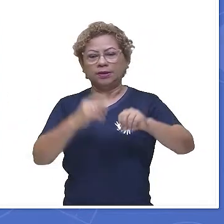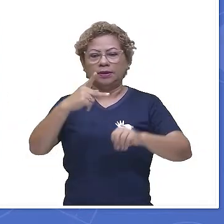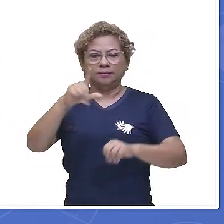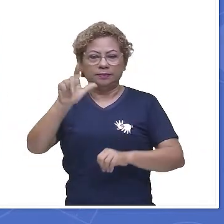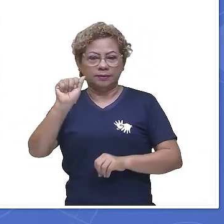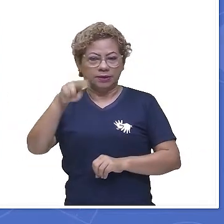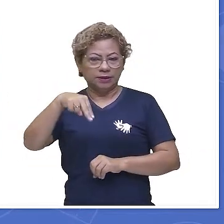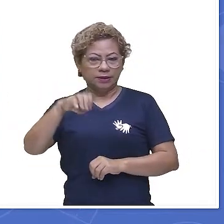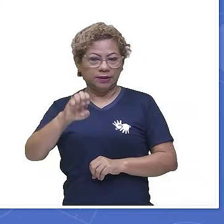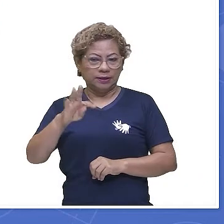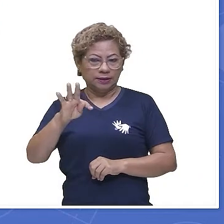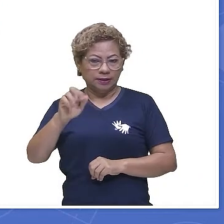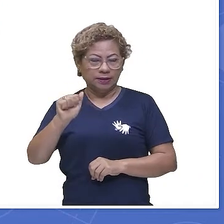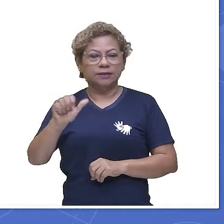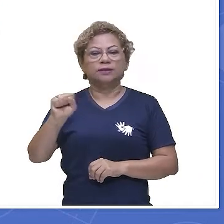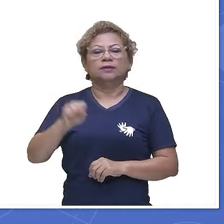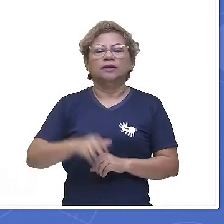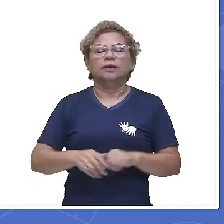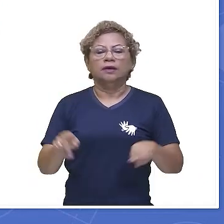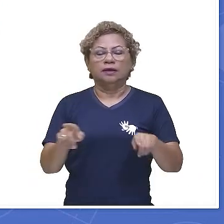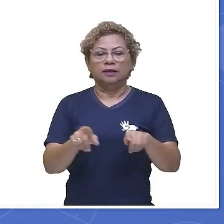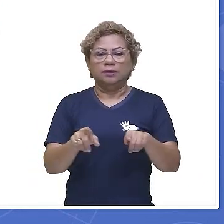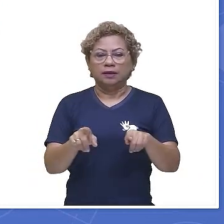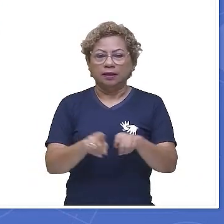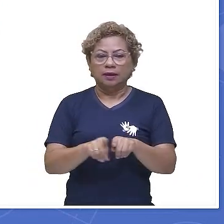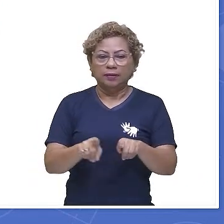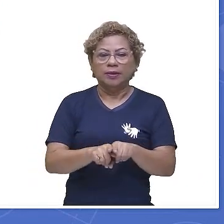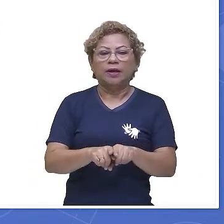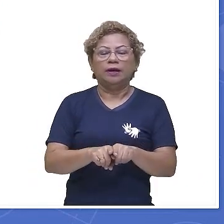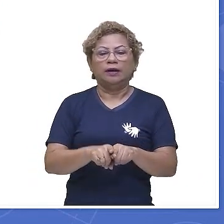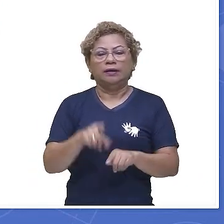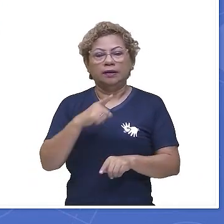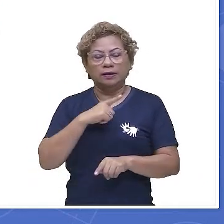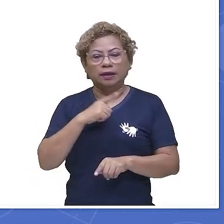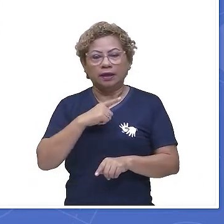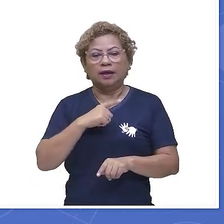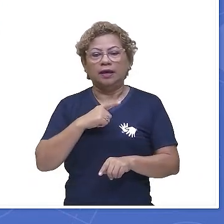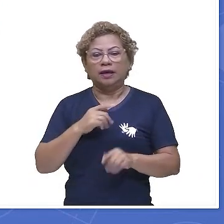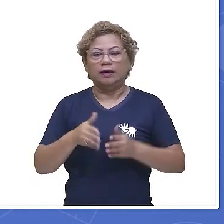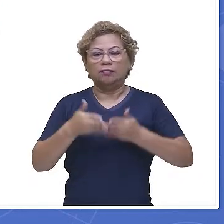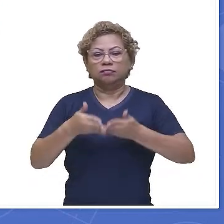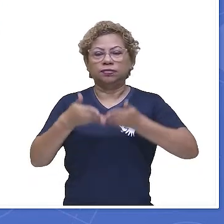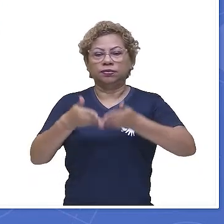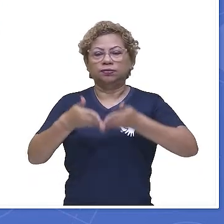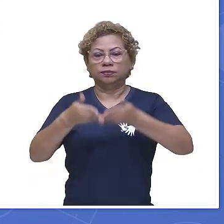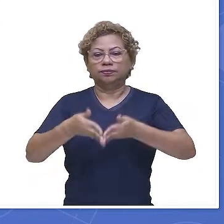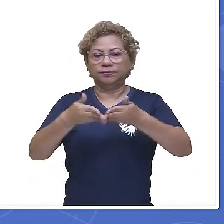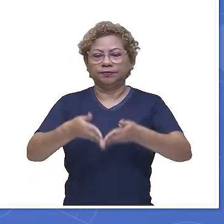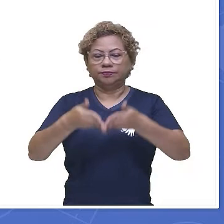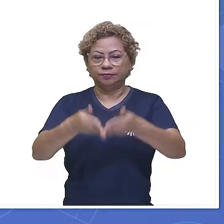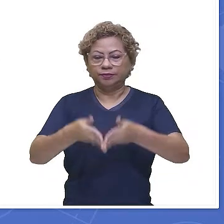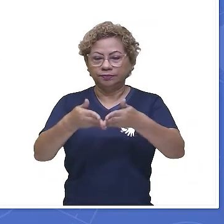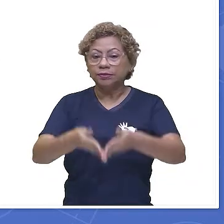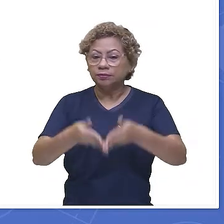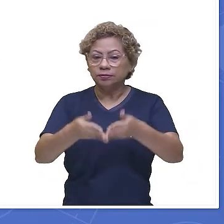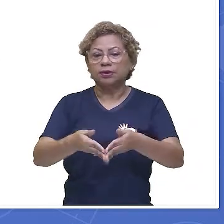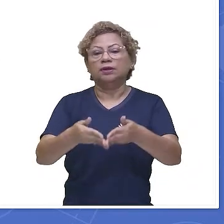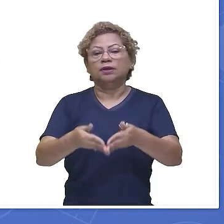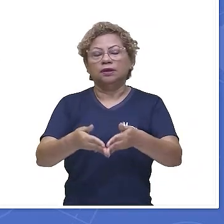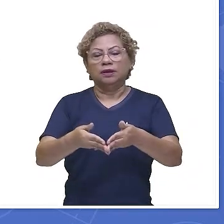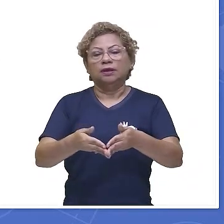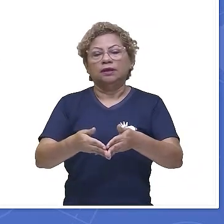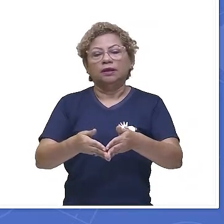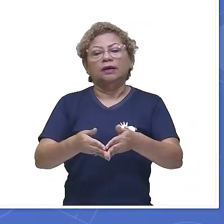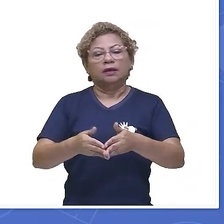sistema solar do universo. Mas também temos aí o movimento dos barcos, né? Relacionados aí mais com a nossa região.